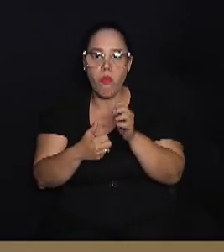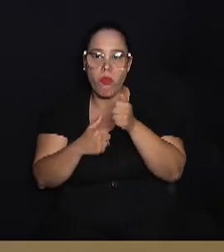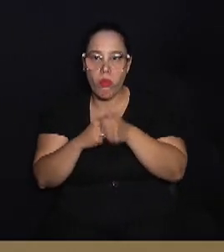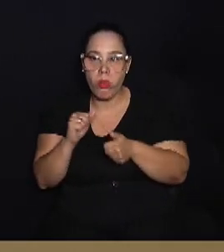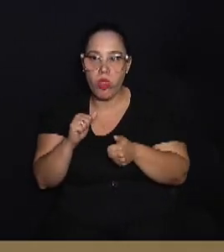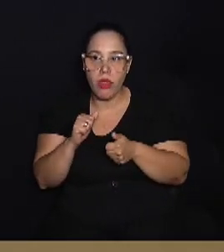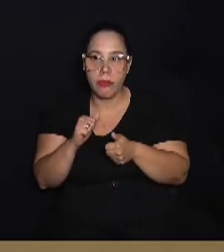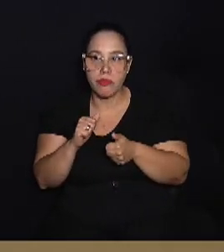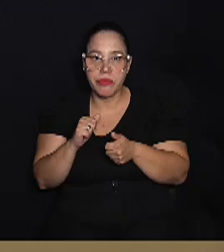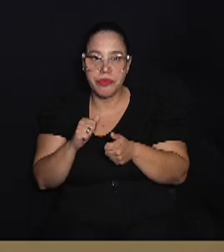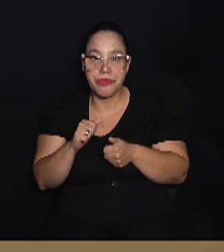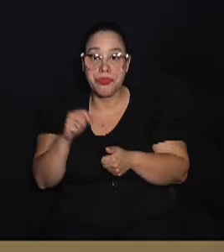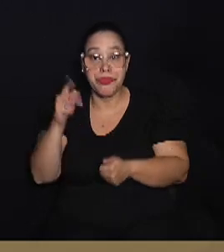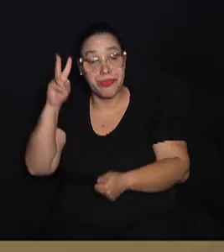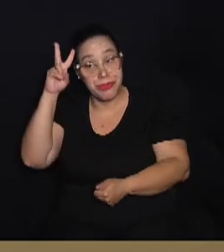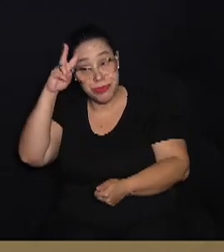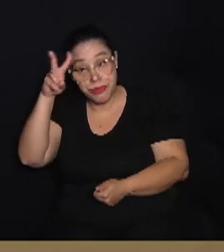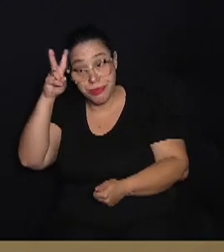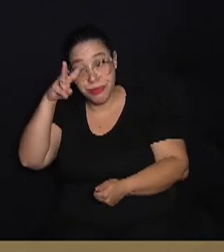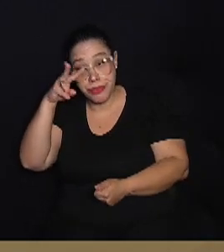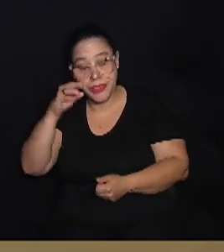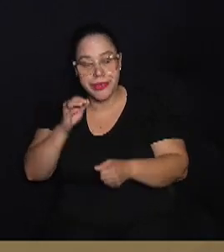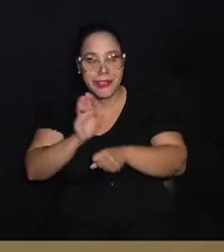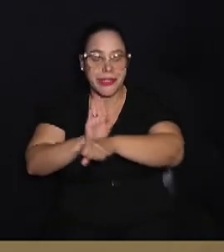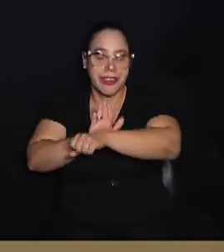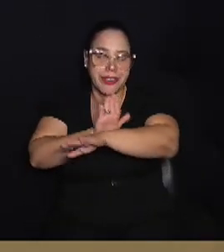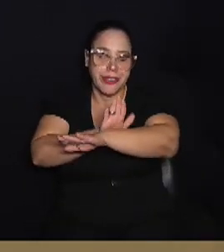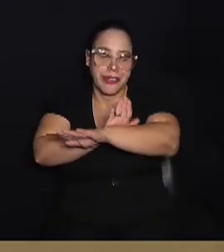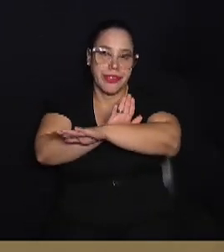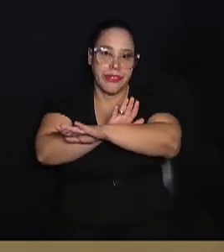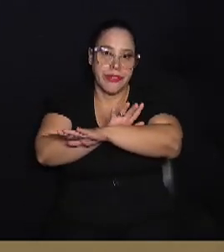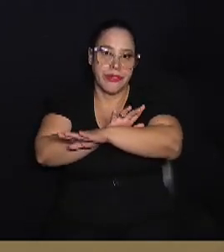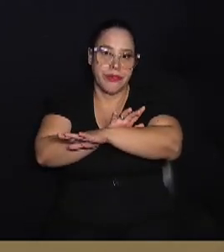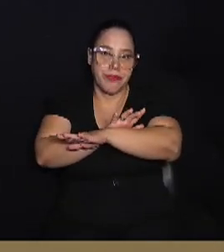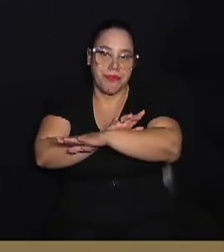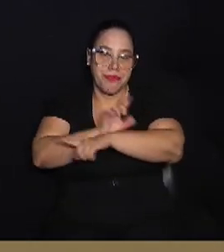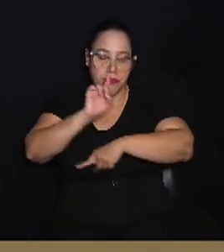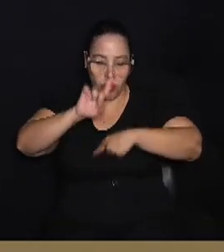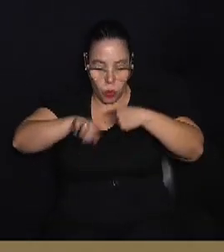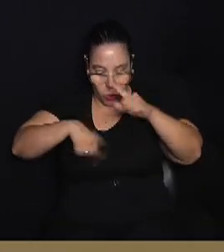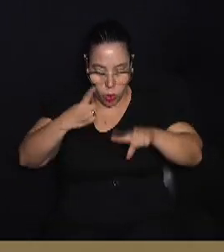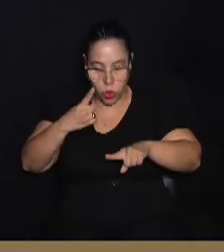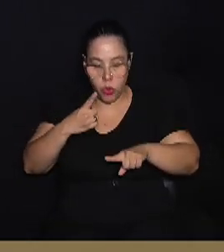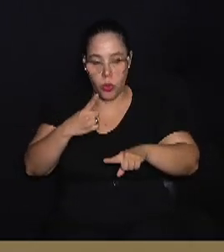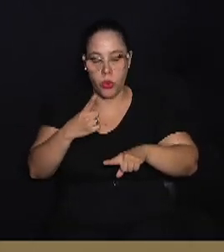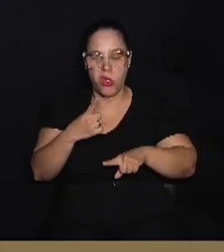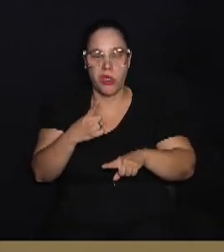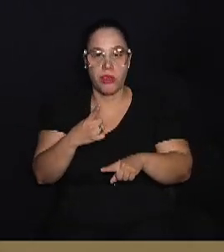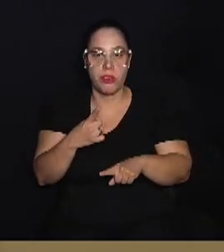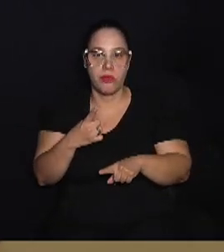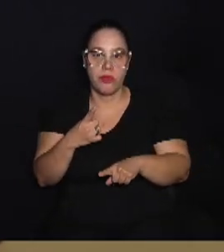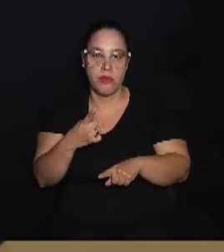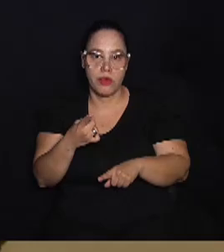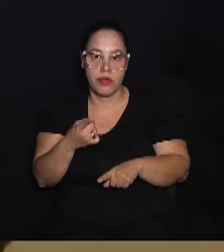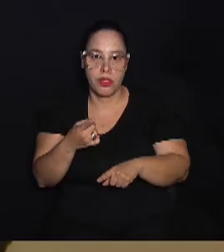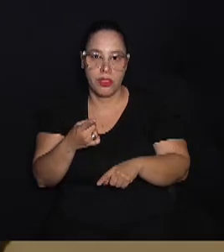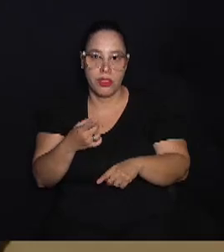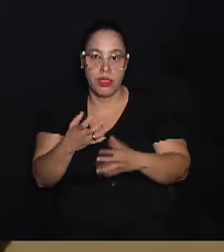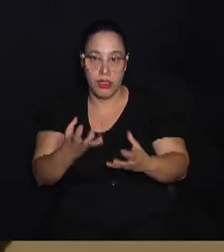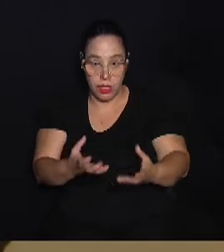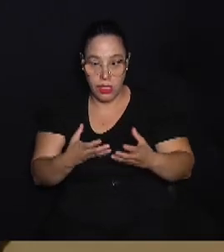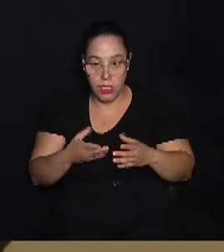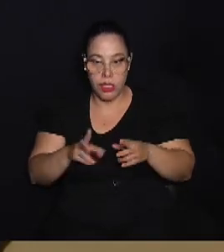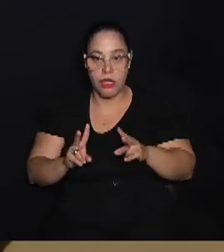e também da história deles. Isso me ajudou muito na minha recuperação, na minha reabilitação e a também querer seguir